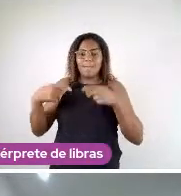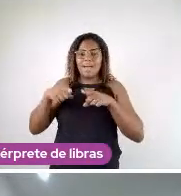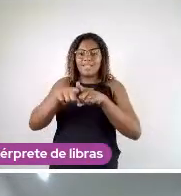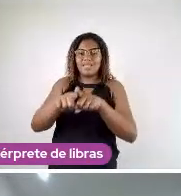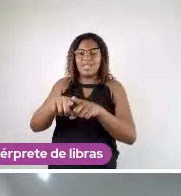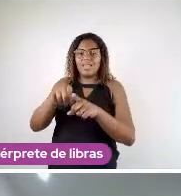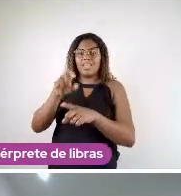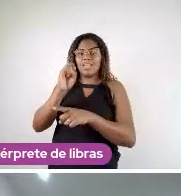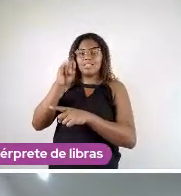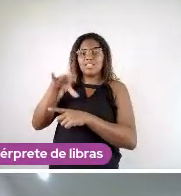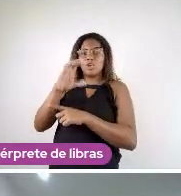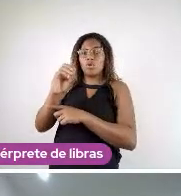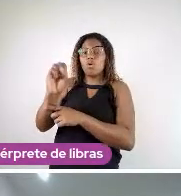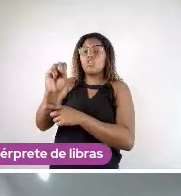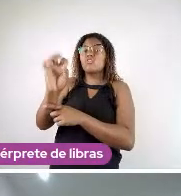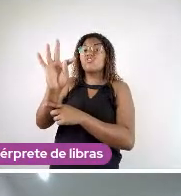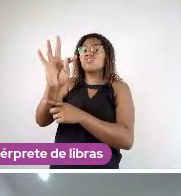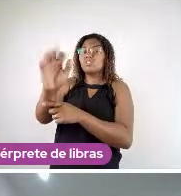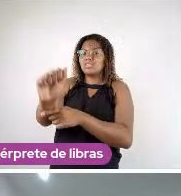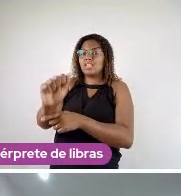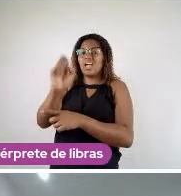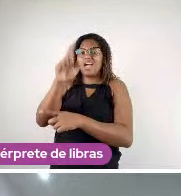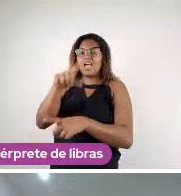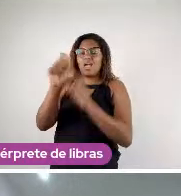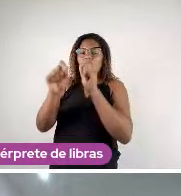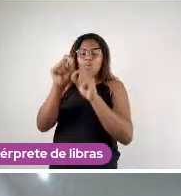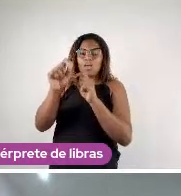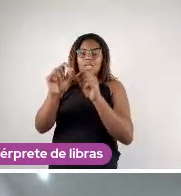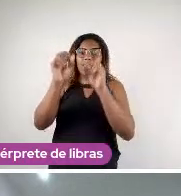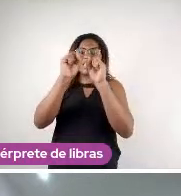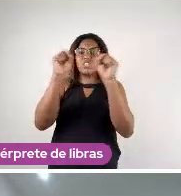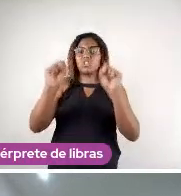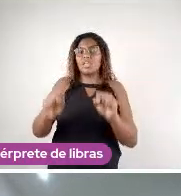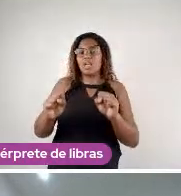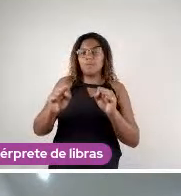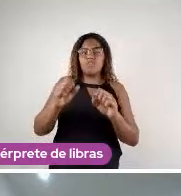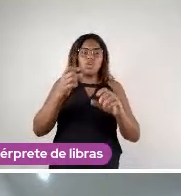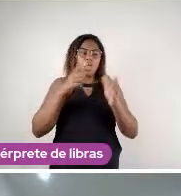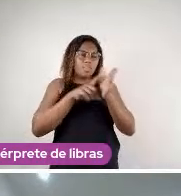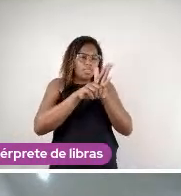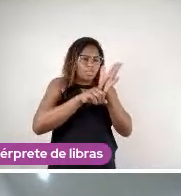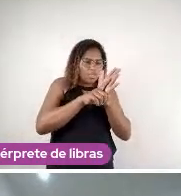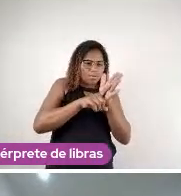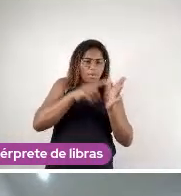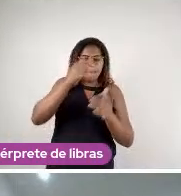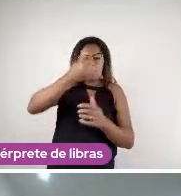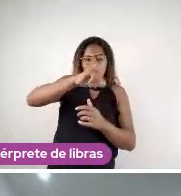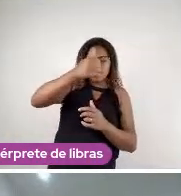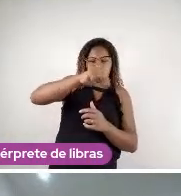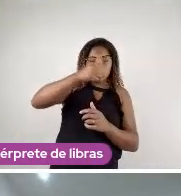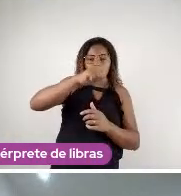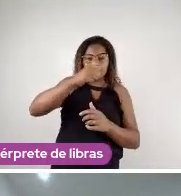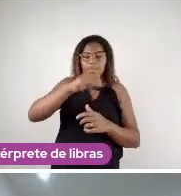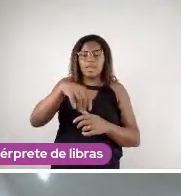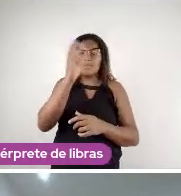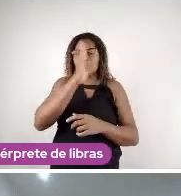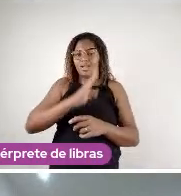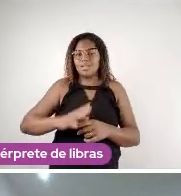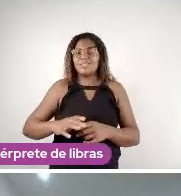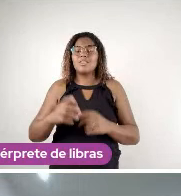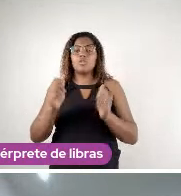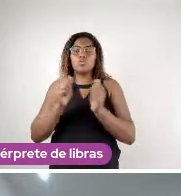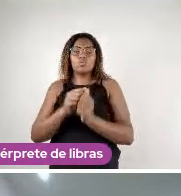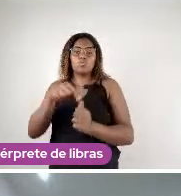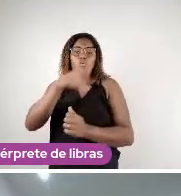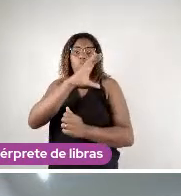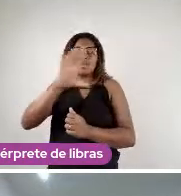que é o programa, né, o Sistema de Monitoramento da Costa Brasileira, junto com o professor Mauro Cirano, que é o coordenador aqui na cidade do Rio de